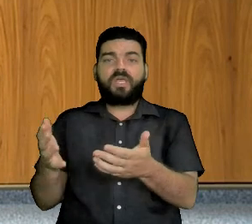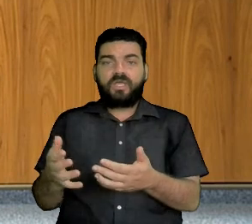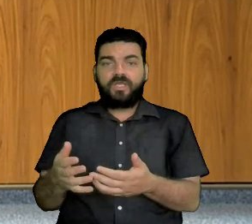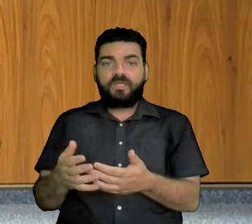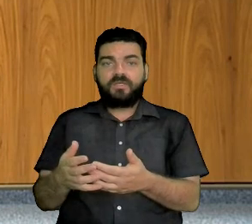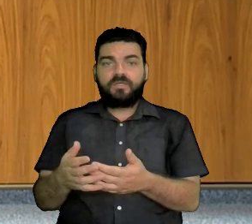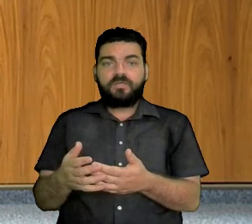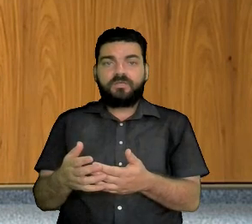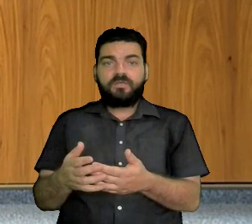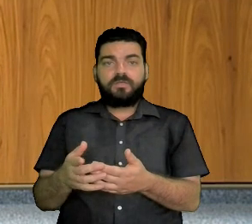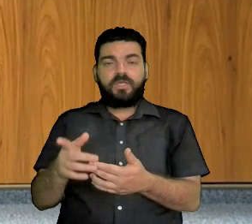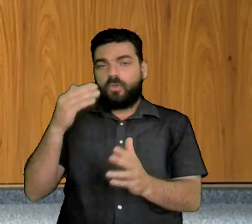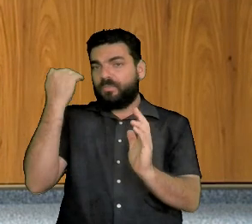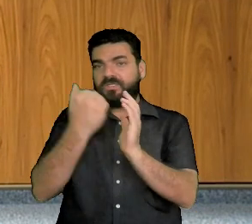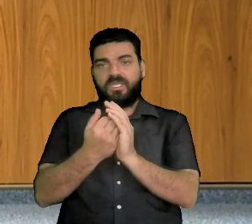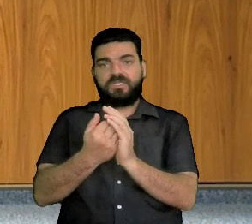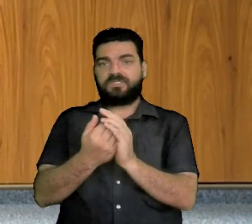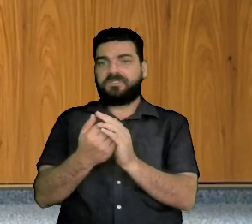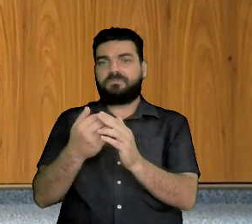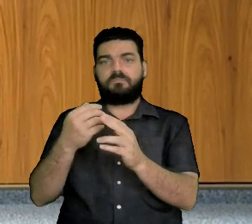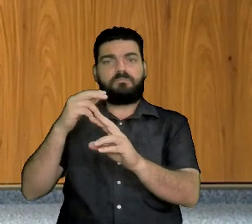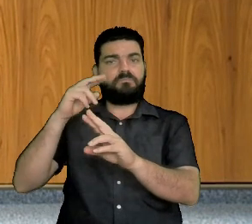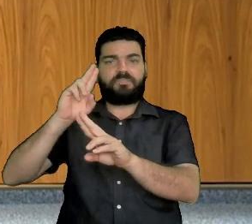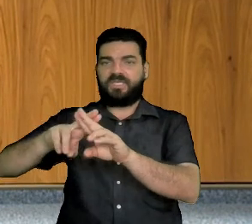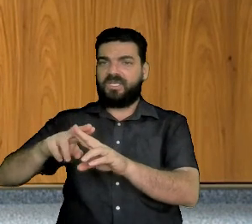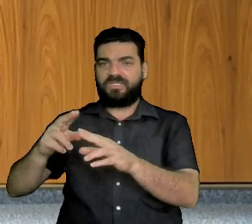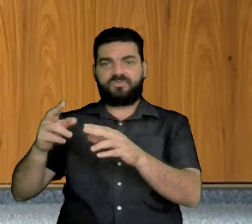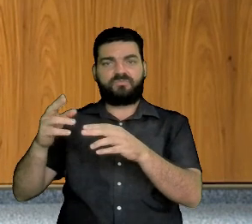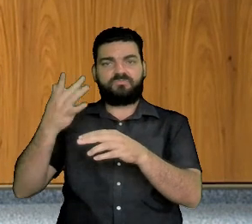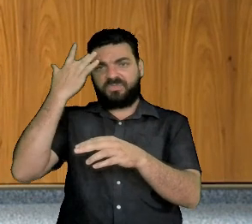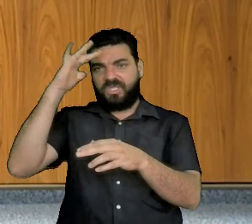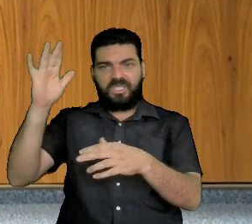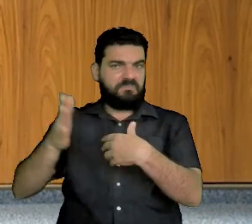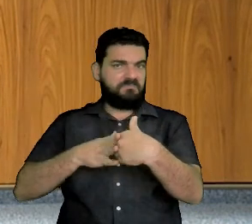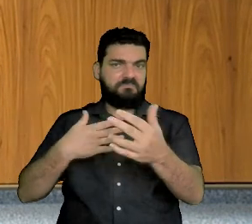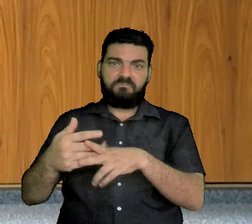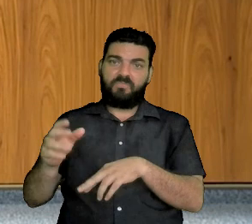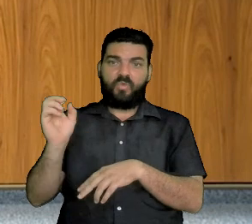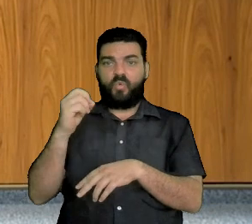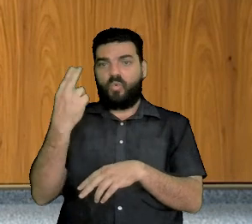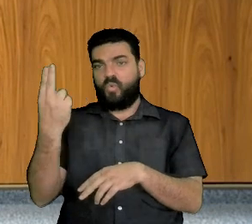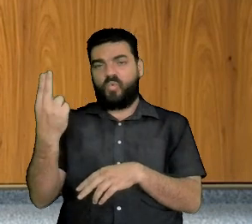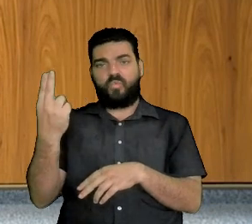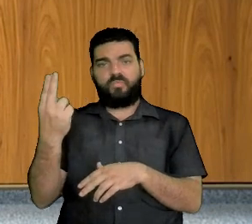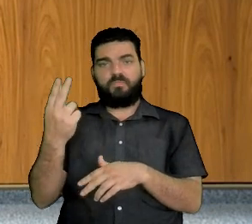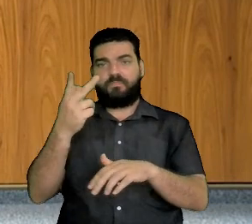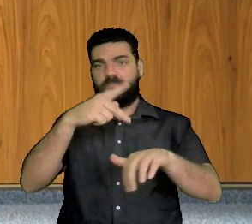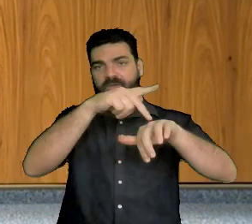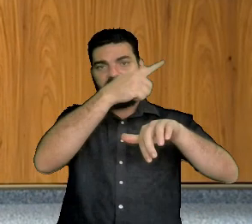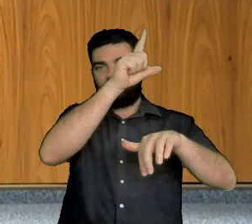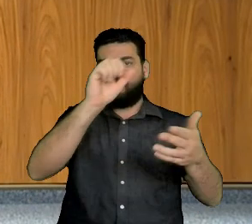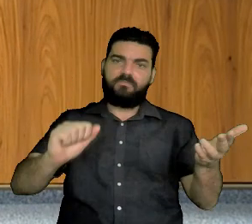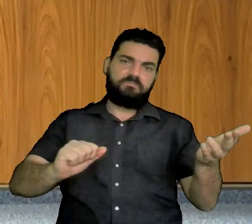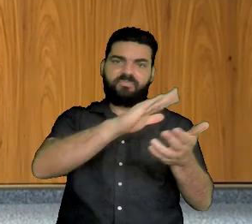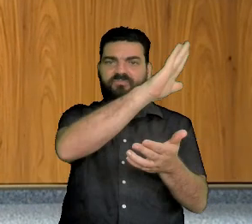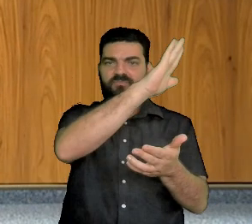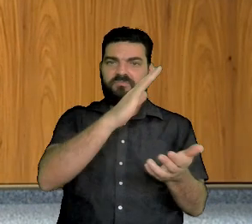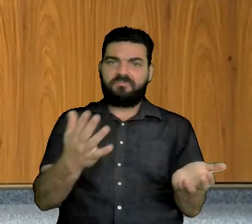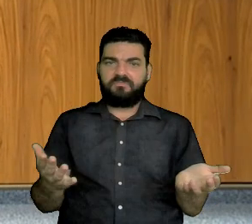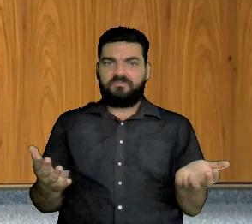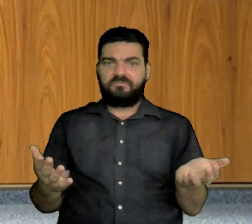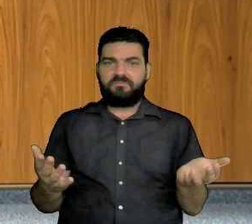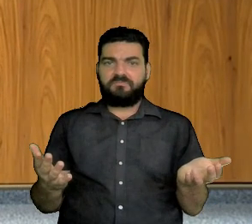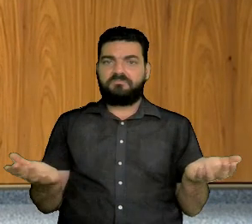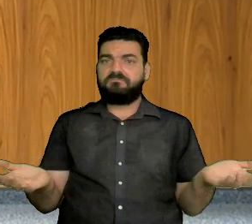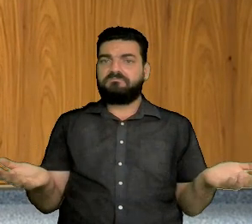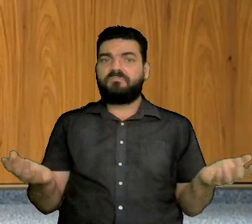posto avançador, você fala: não, faça um acordo com o indivíduo cumpre uma determinada pena, e os estrangeiros são